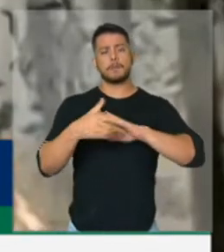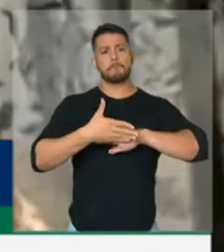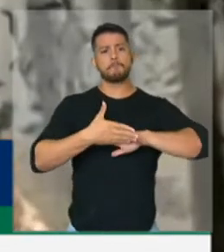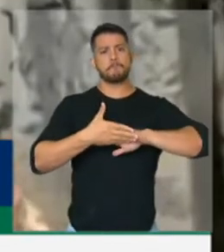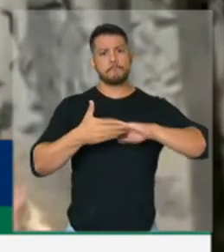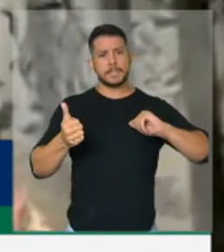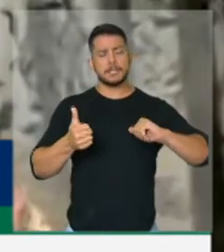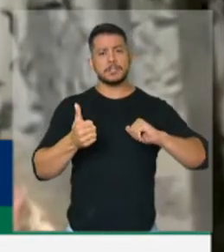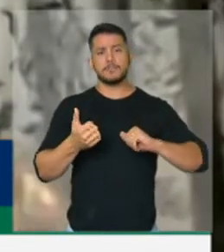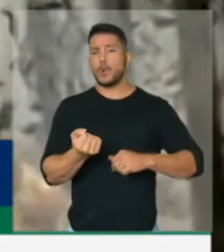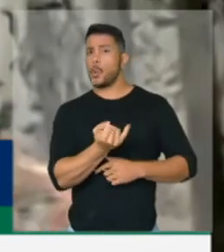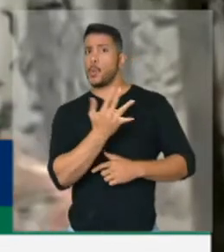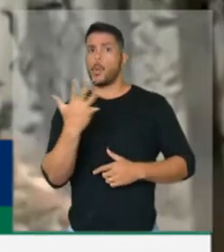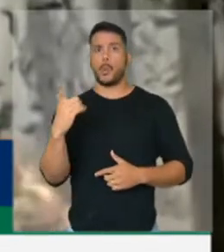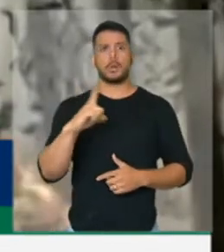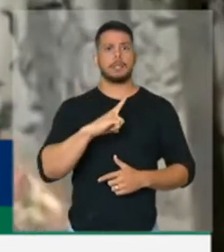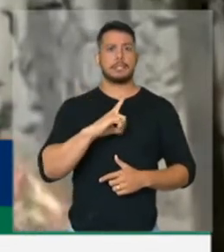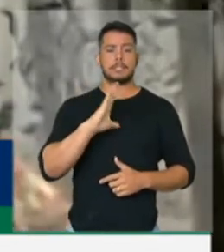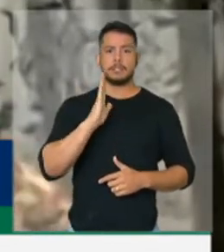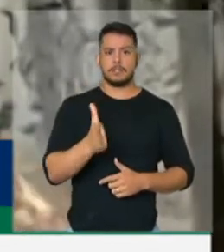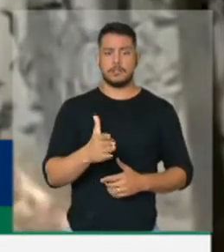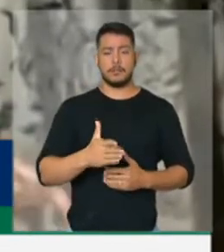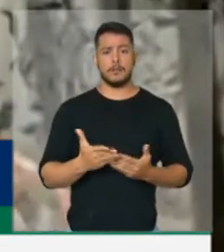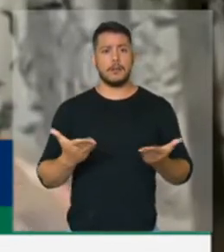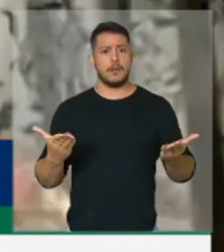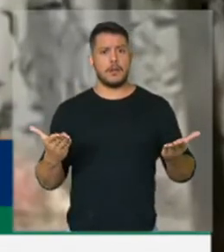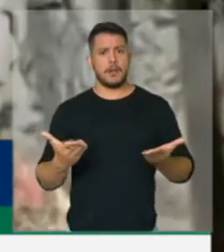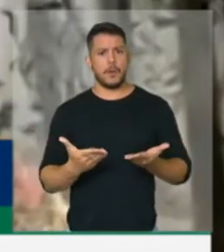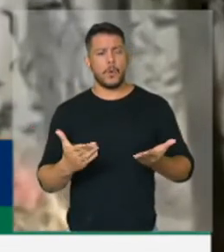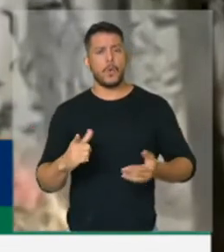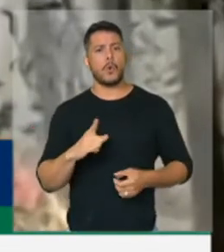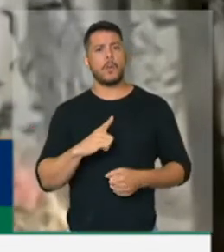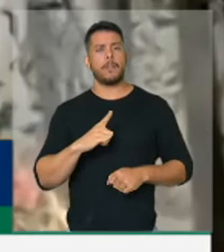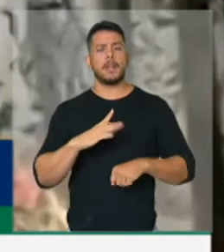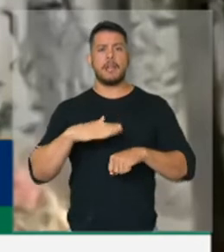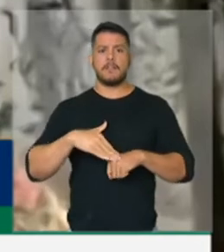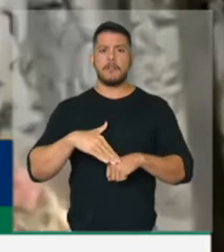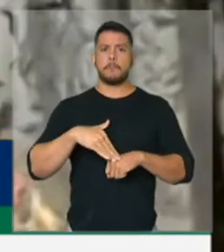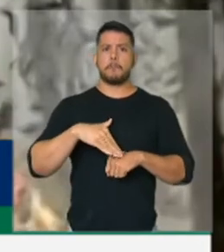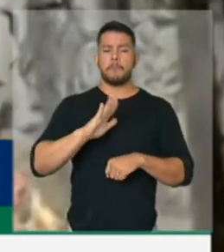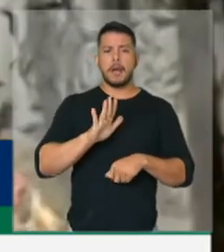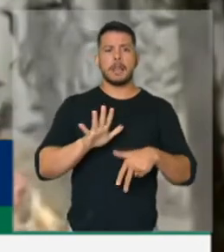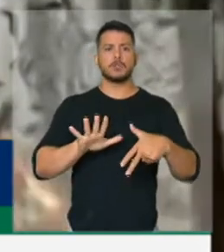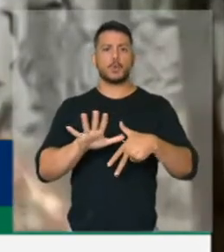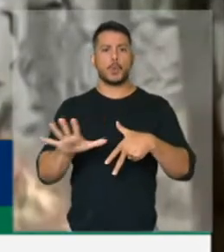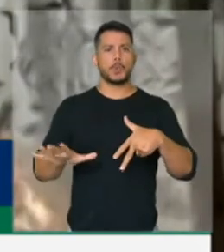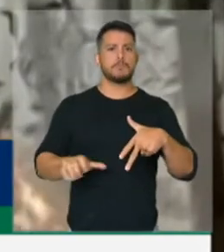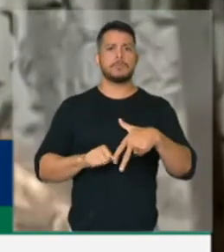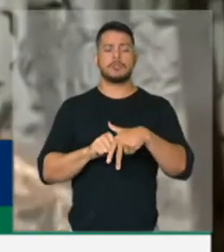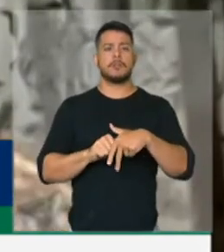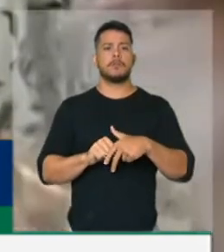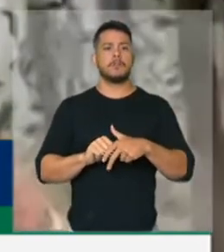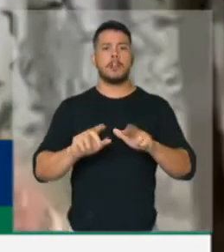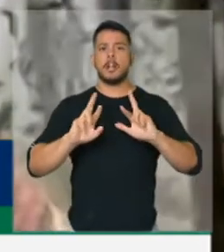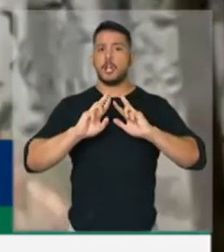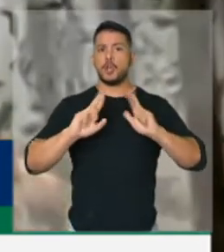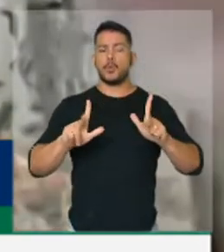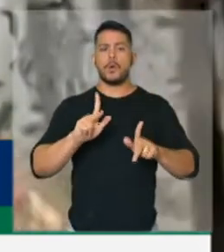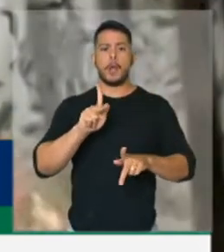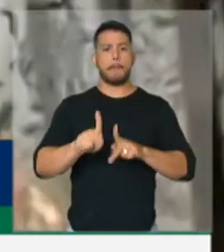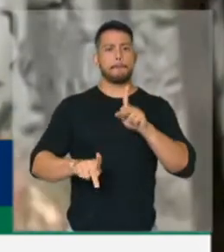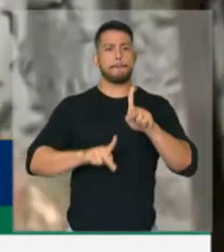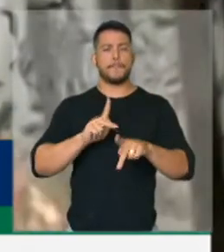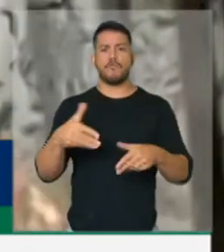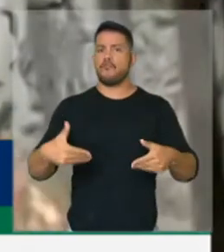governo Bolsonaro, agora cada vez mais envolvido com escândalos de corrupção. Então, é o povo com fome, é o povo na fila do SUS morrendo